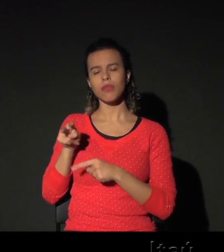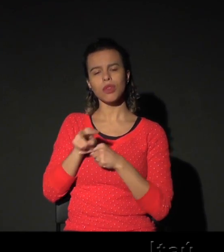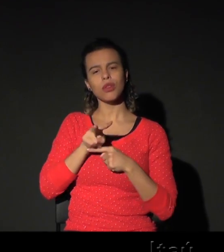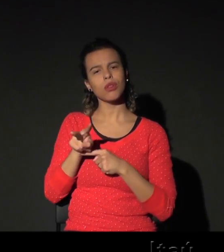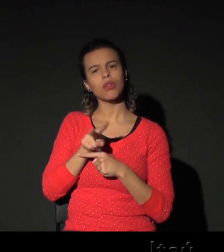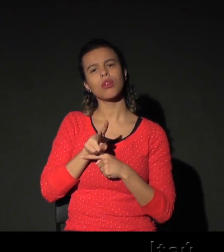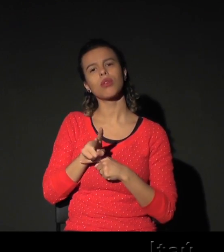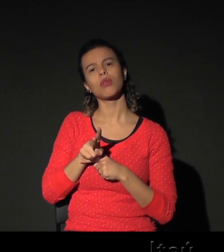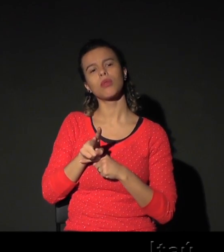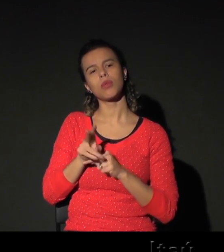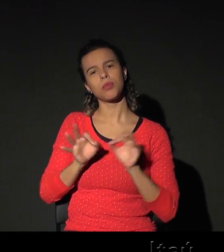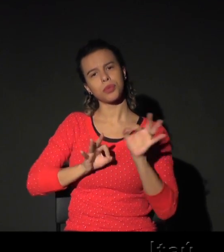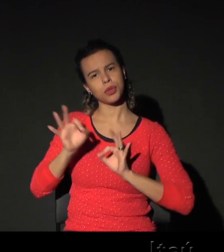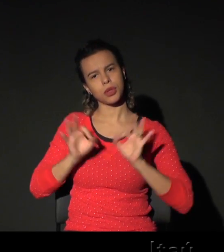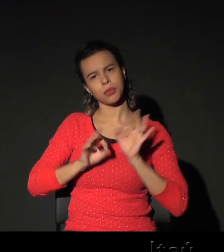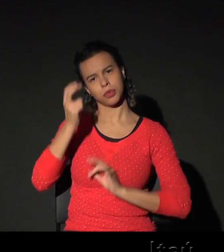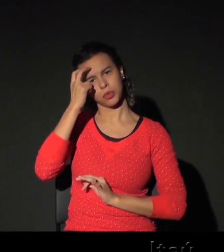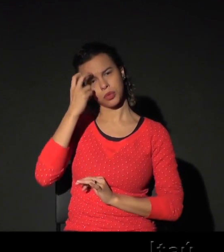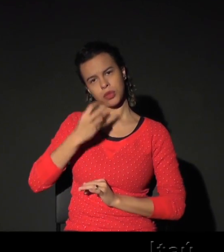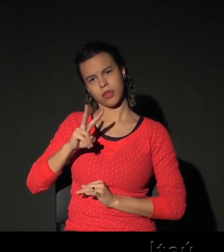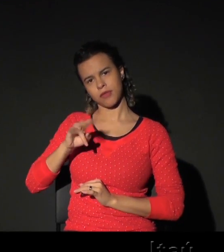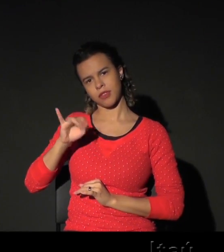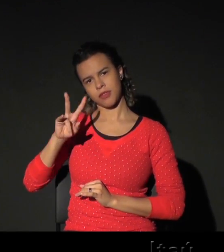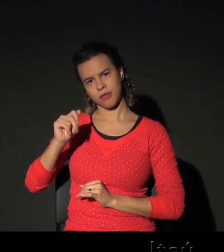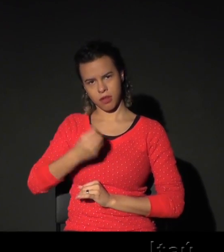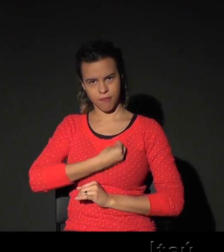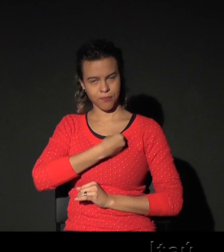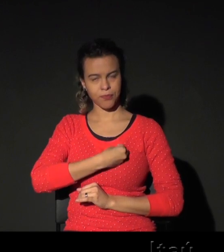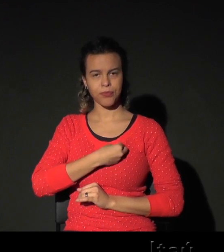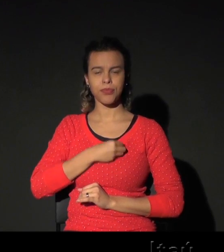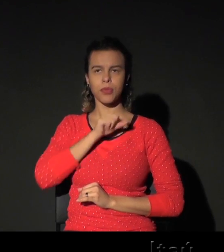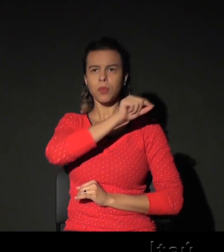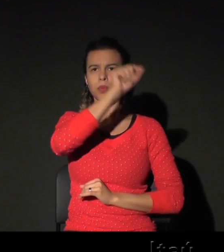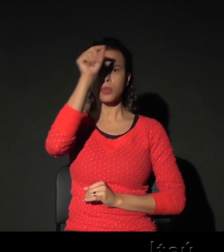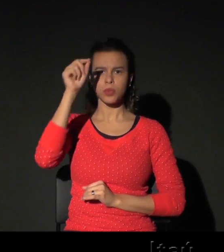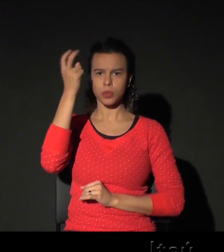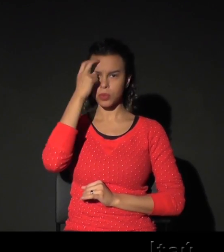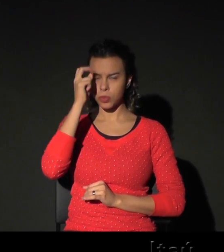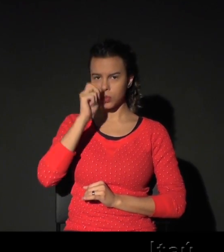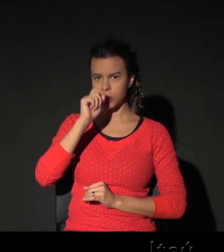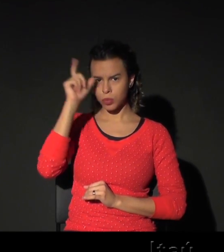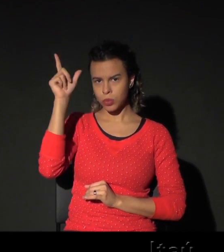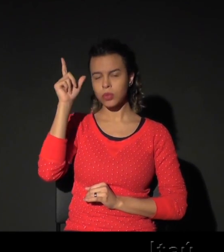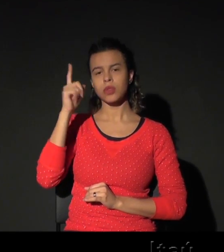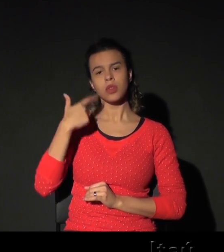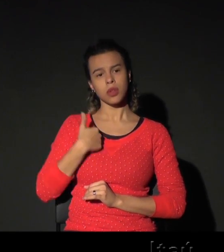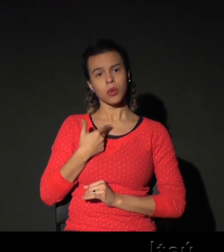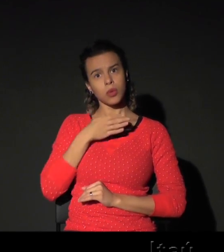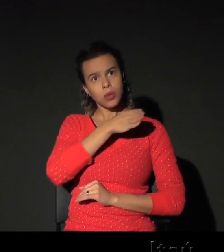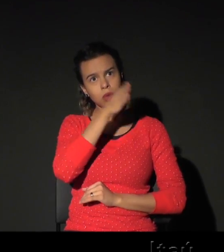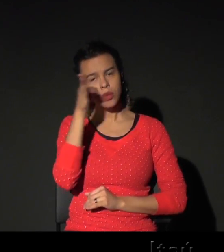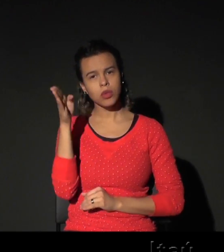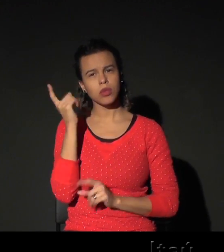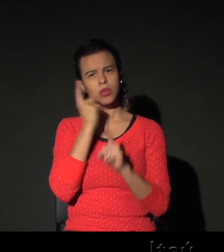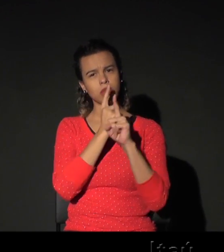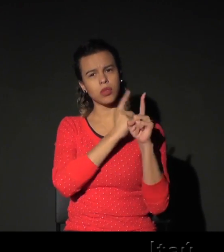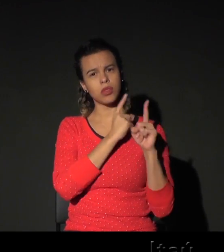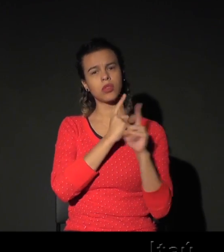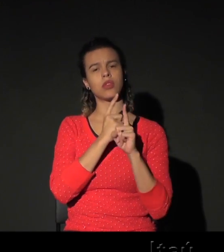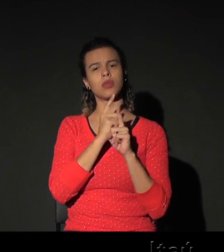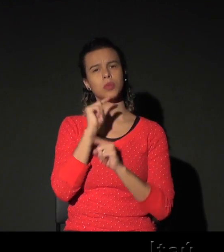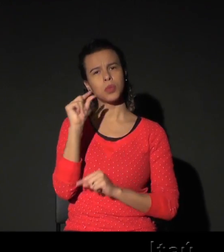eh do programa Cultura viva dos pontos de Cultura então eu tive a oportunidade né de encontrar um pouco disso que